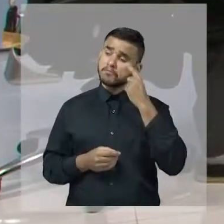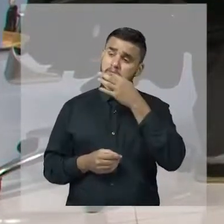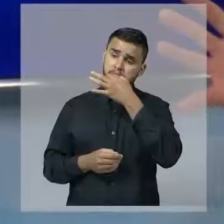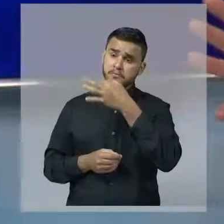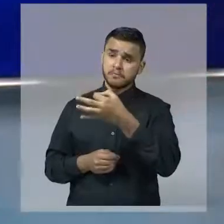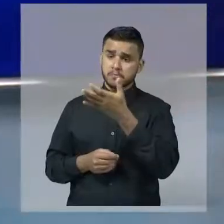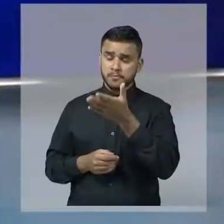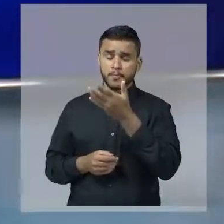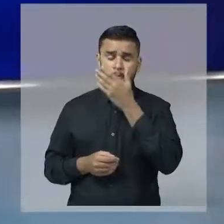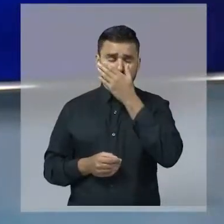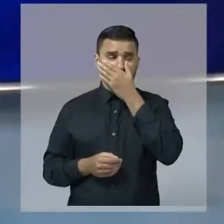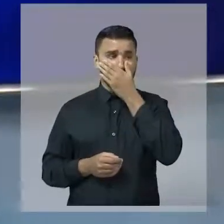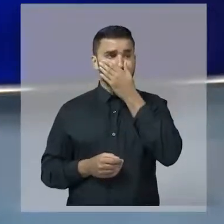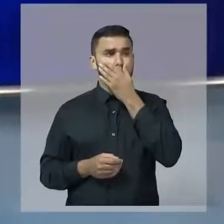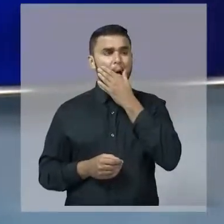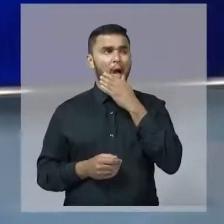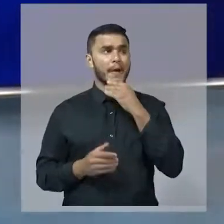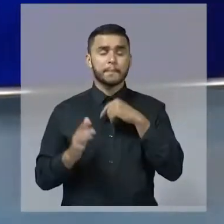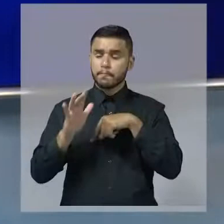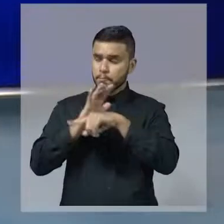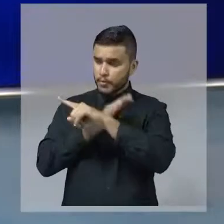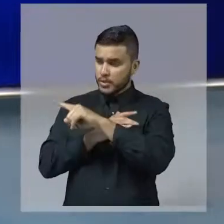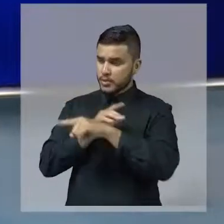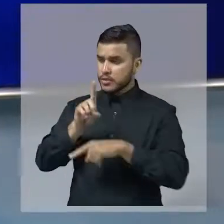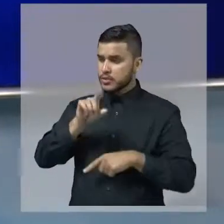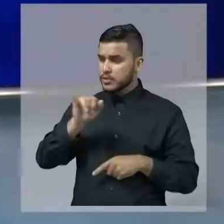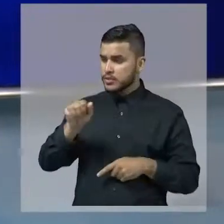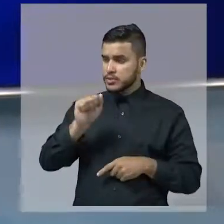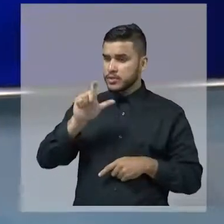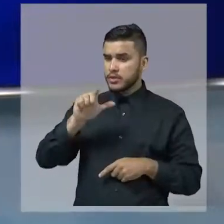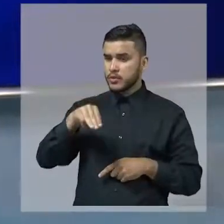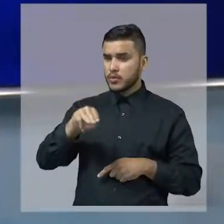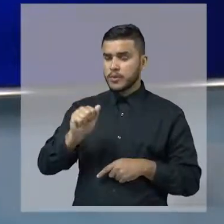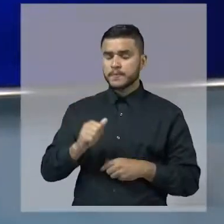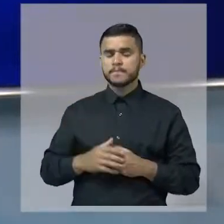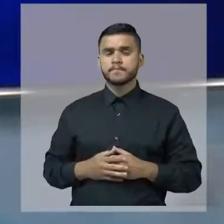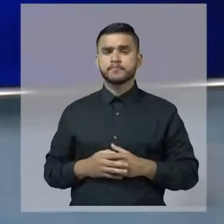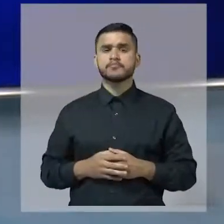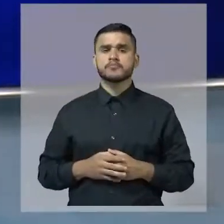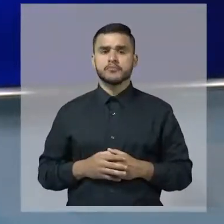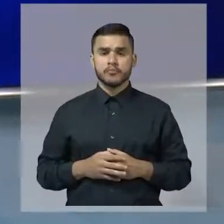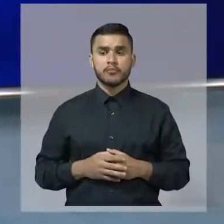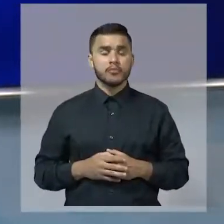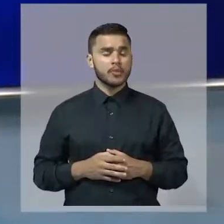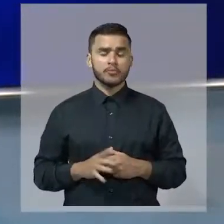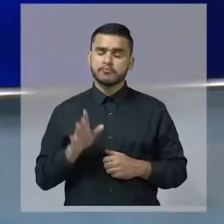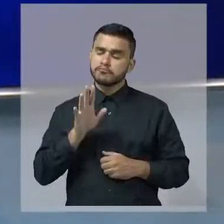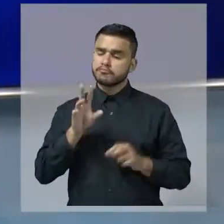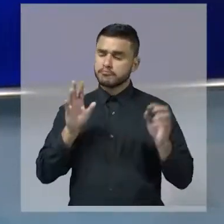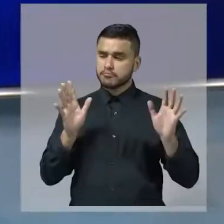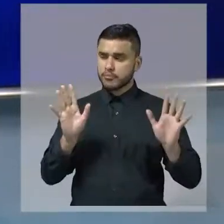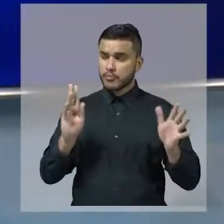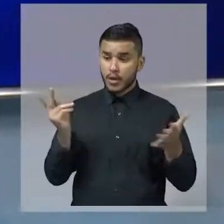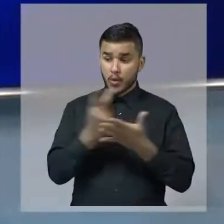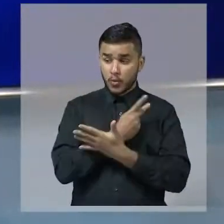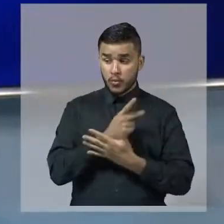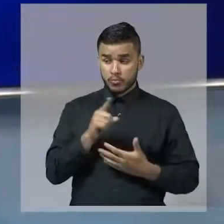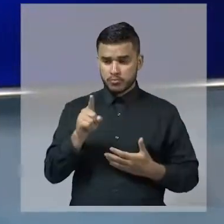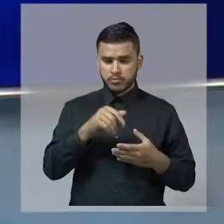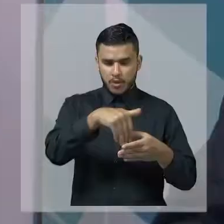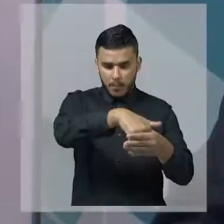aqui e colocar para a observação do professor Djalma um aspecto importante. Os prazos prescricionais dos